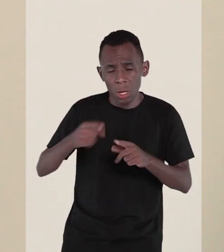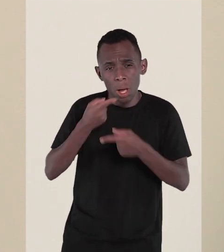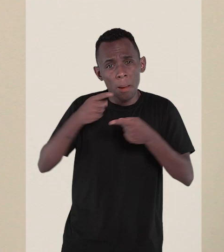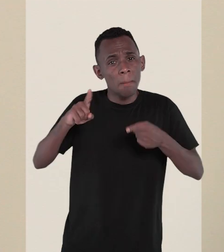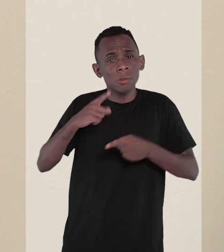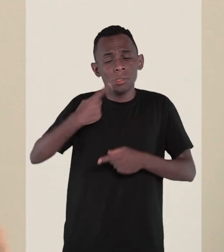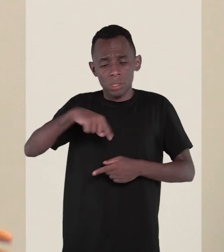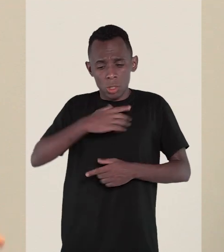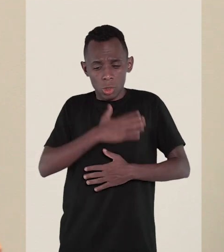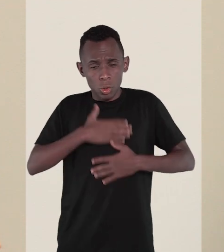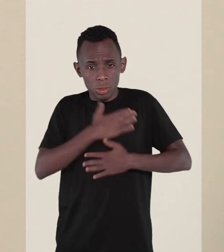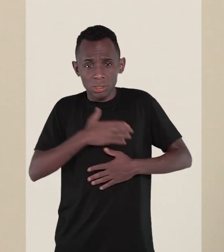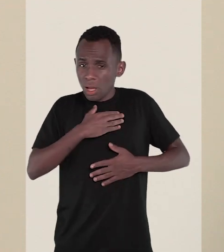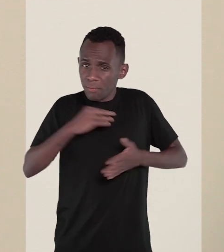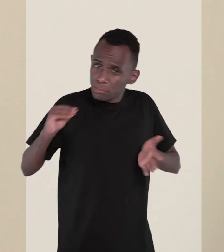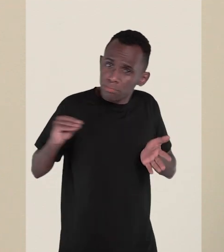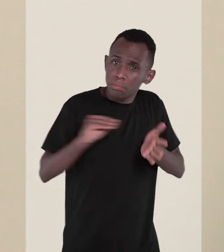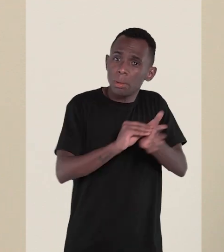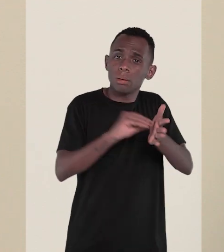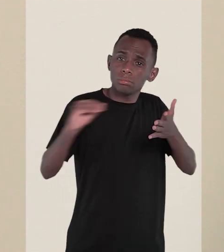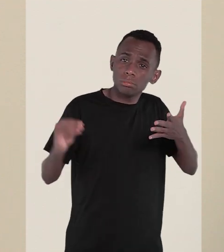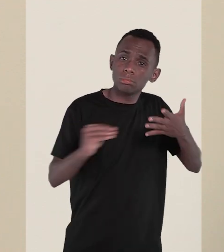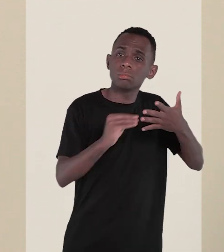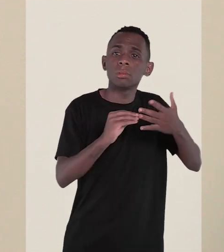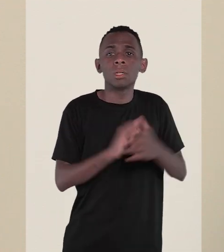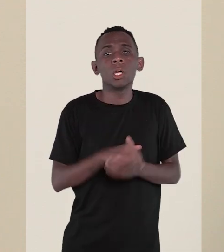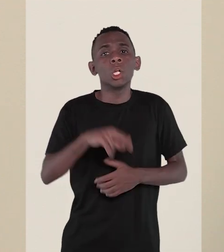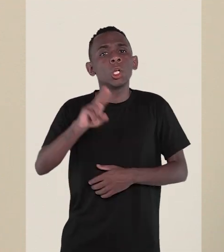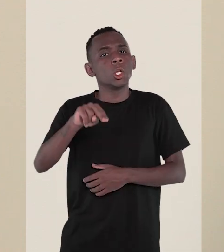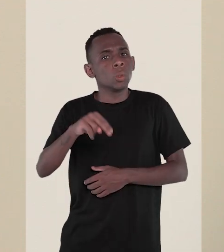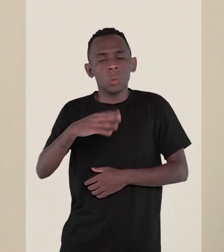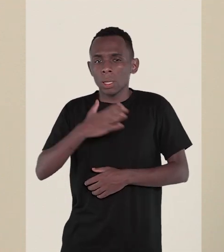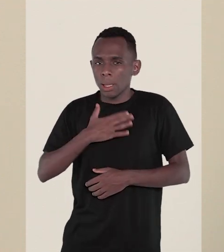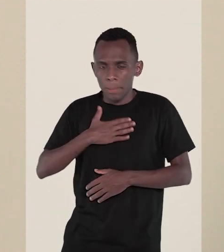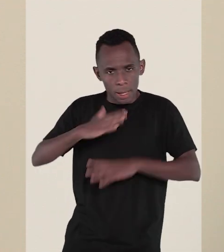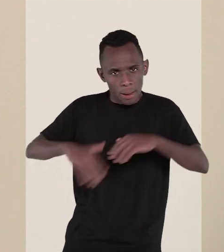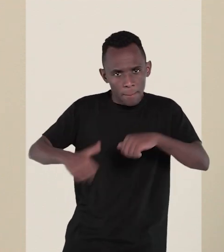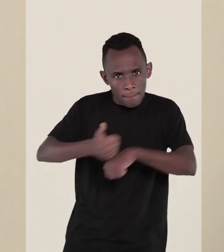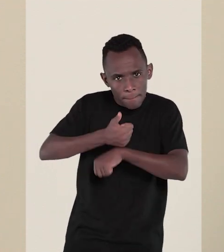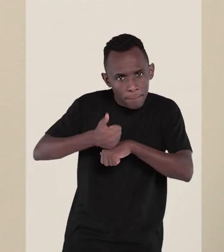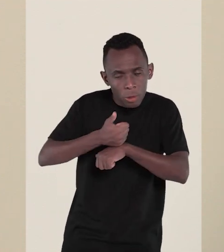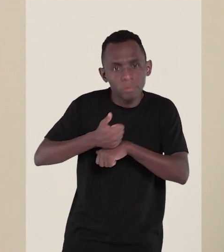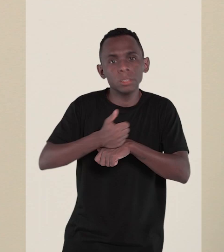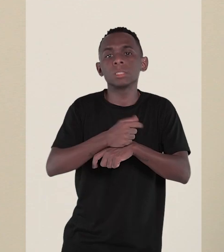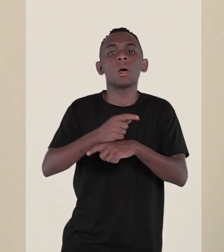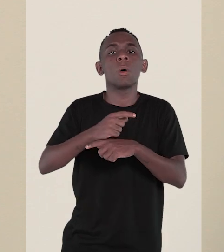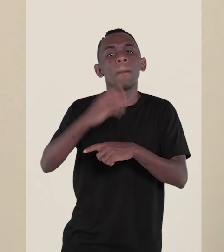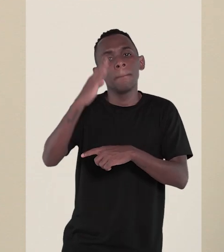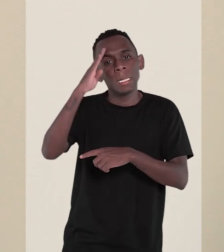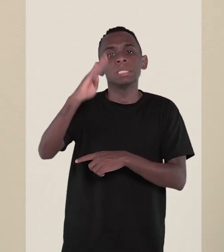que a gente gostava e estava no álbum. Tanto que ela nunca foi o meu single, nunca foi a minha música de trabalho.